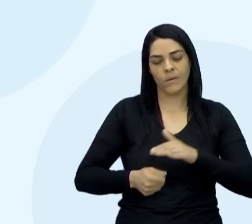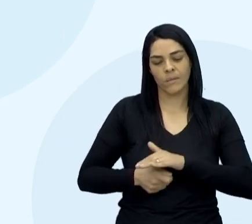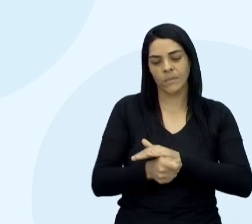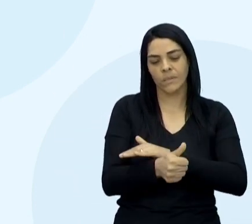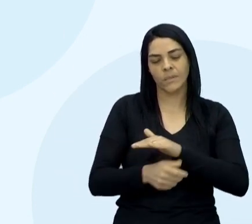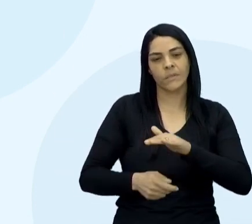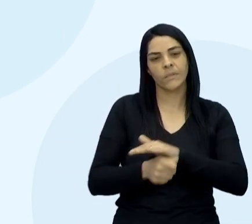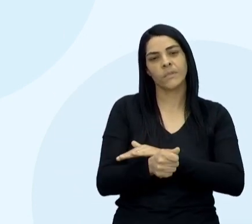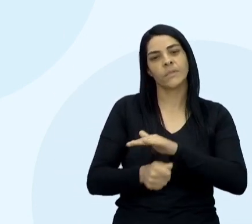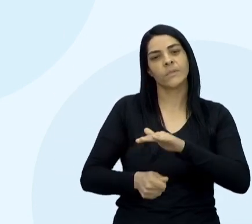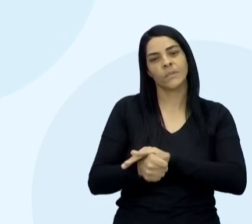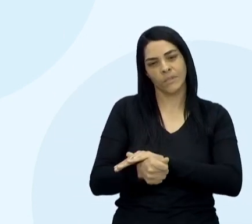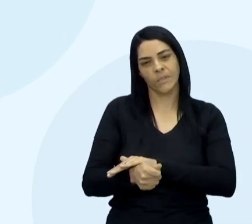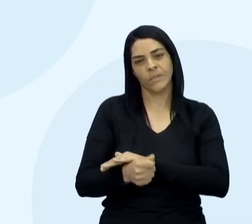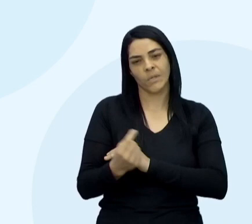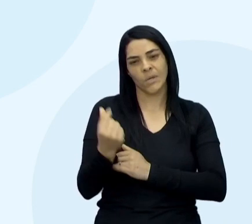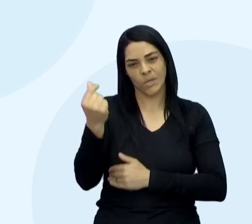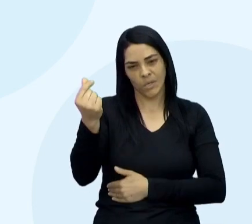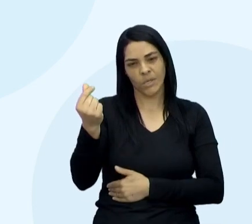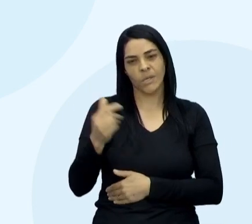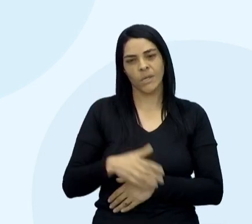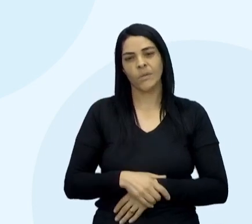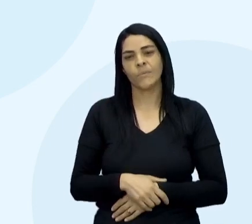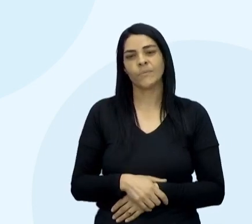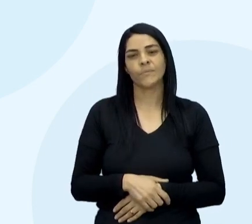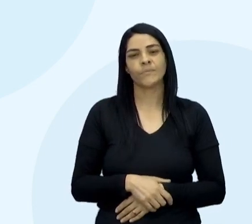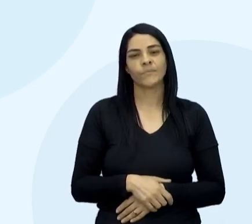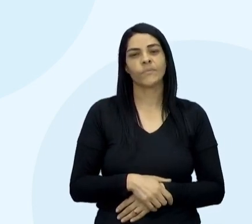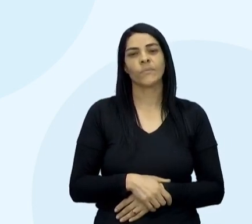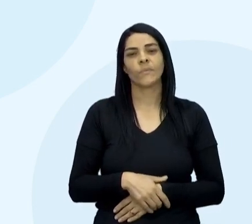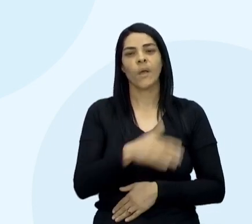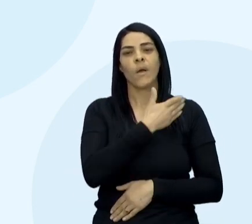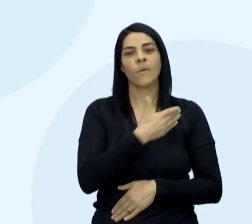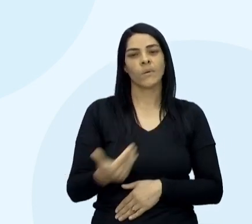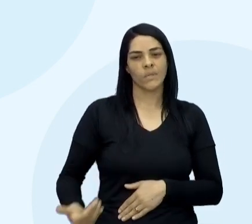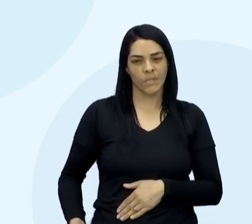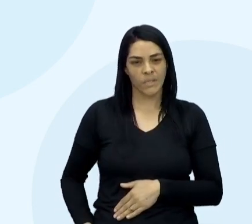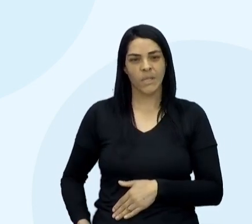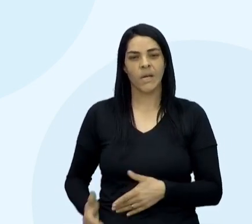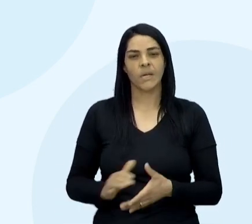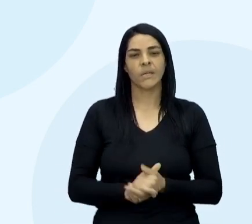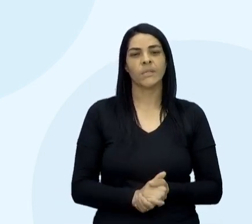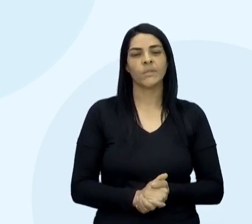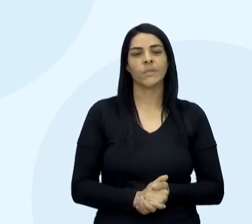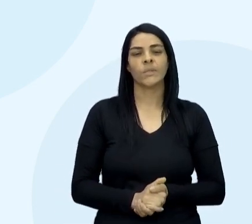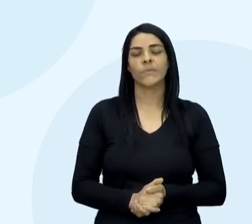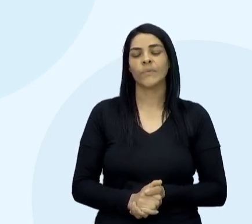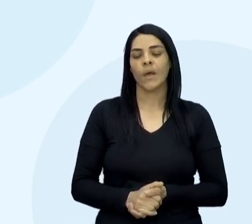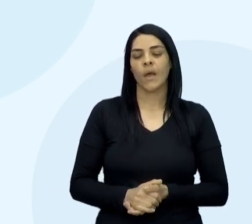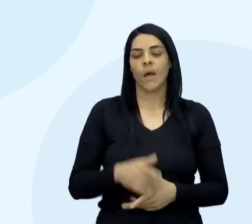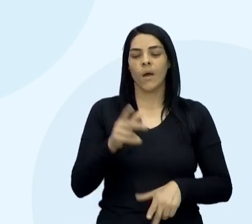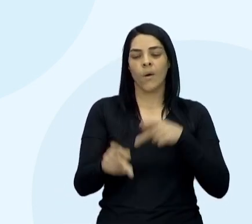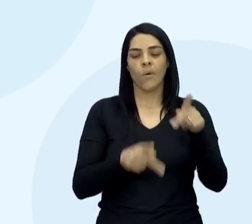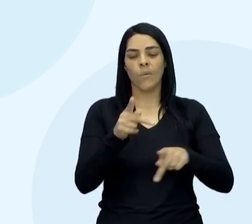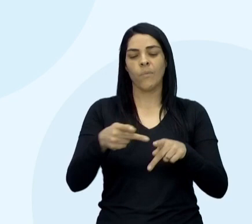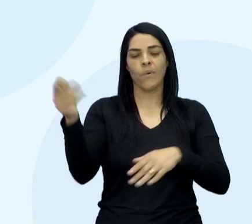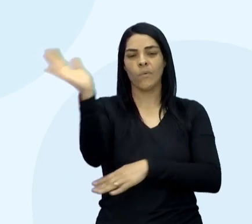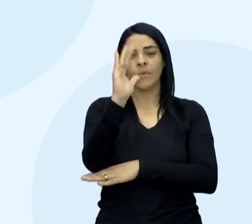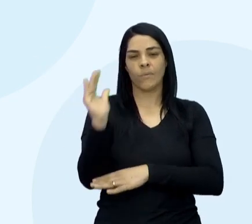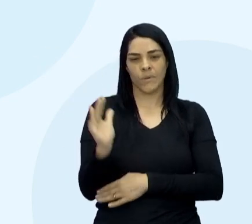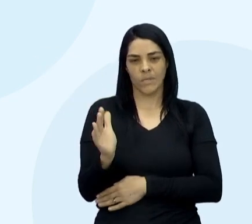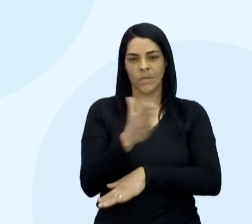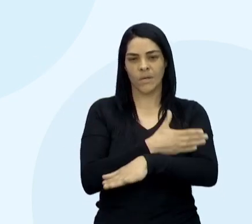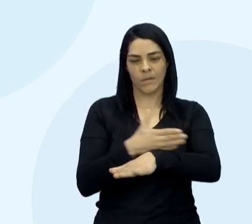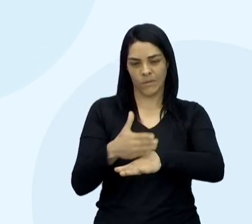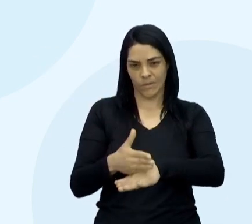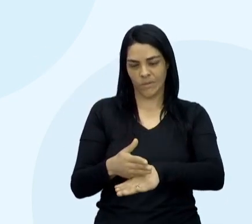passando a vender seus filmes no sistema de lote. Ao contrário do que se esperava, o público brasileiro rapidamente se acostuma a